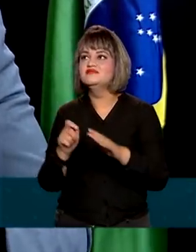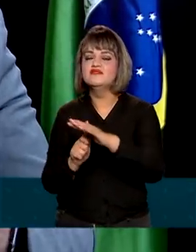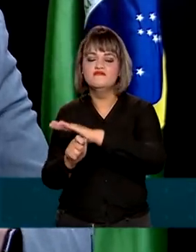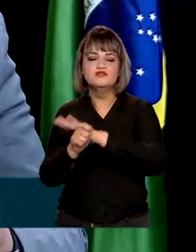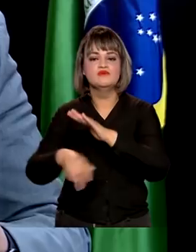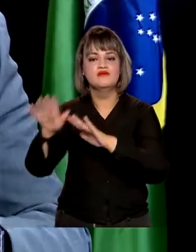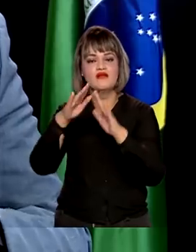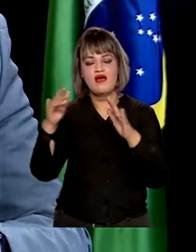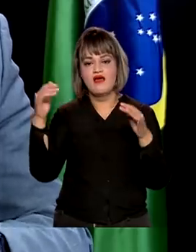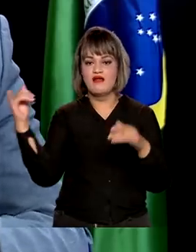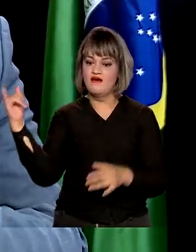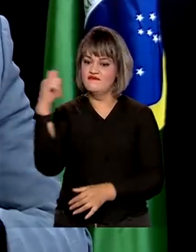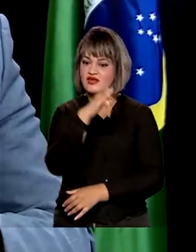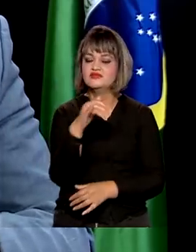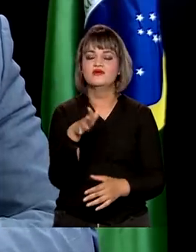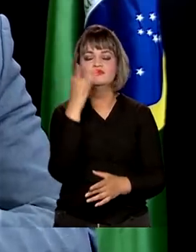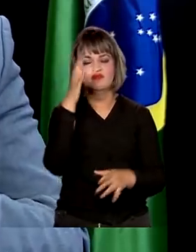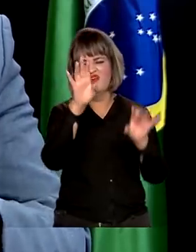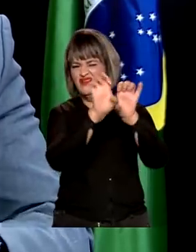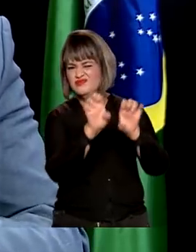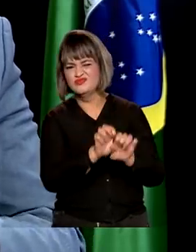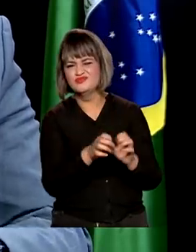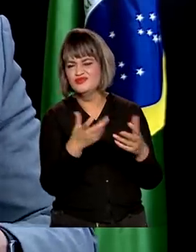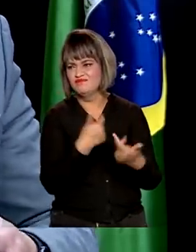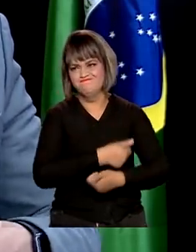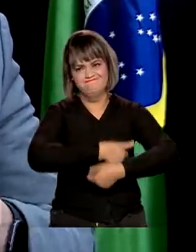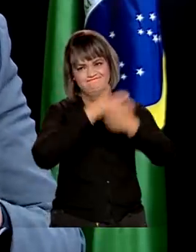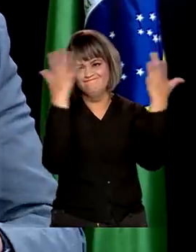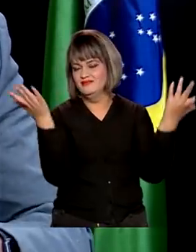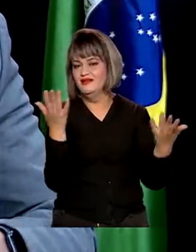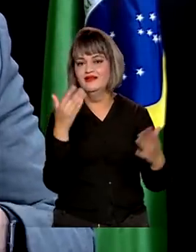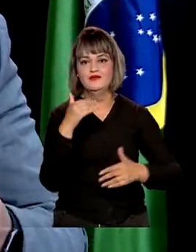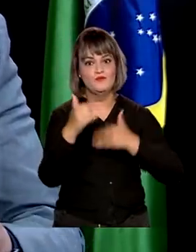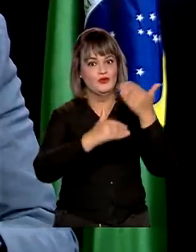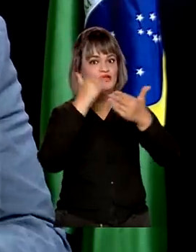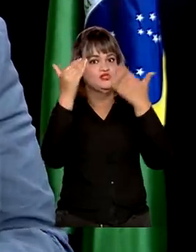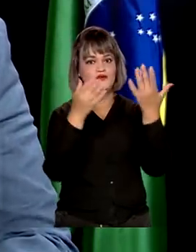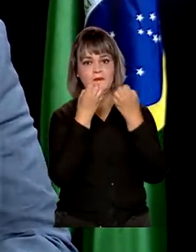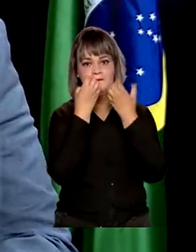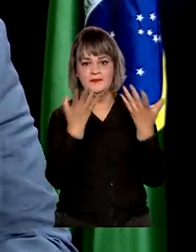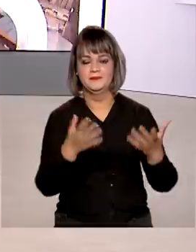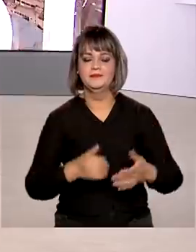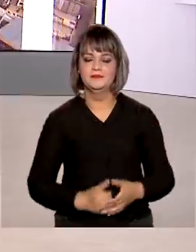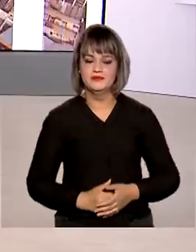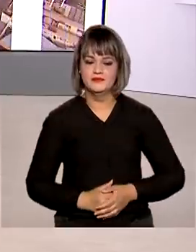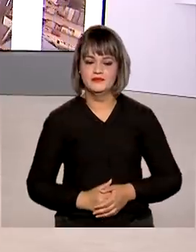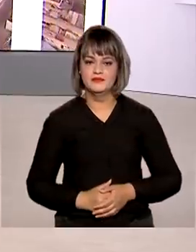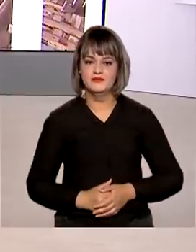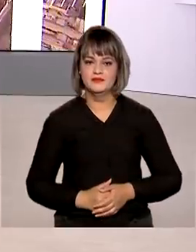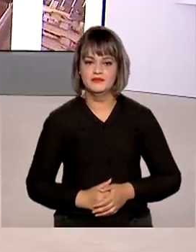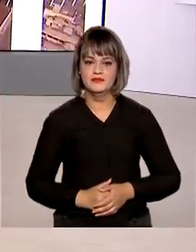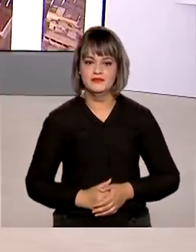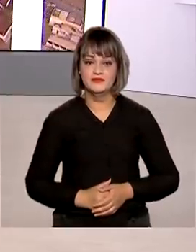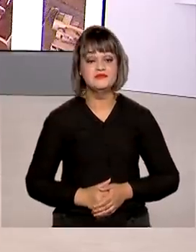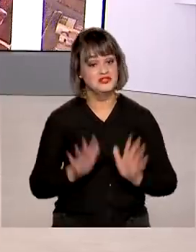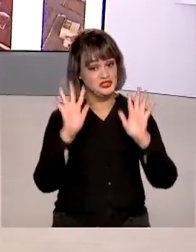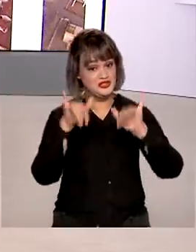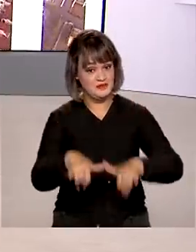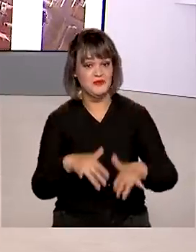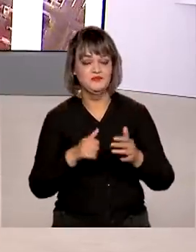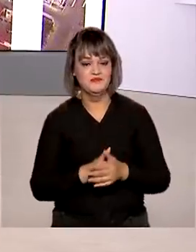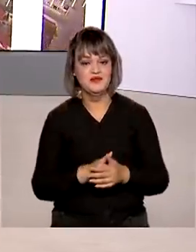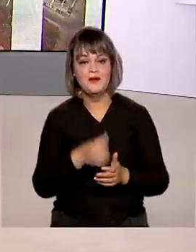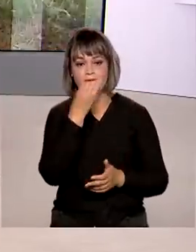Regional tão de fato é uma estrutura que está florescendo está surgindo se desenvolvendo E aí a gente